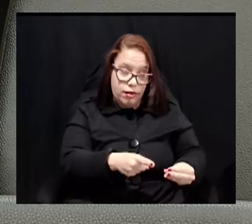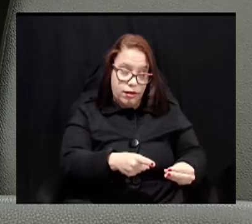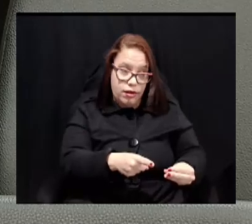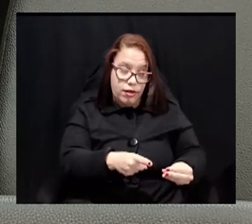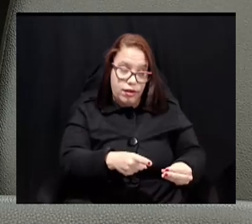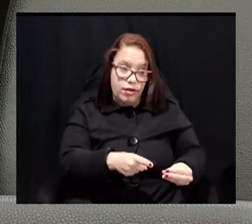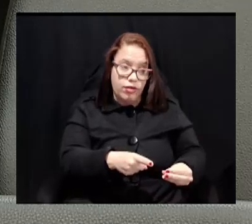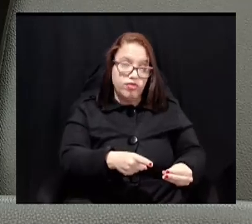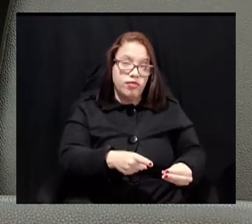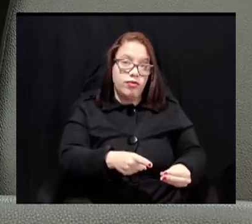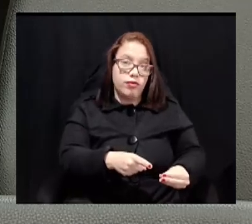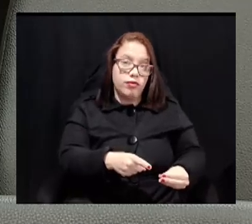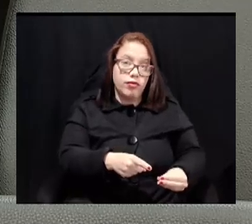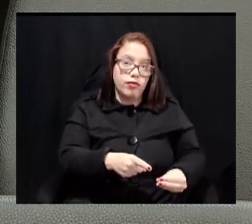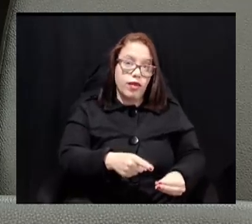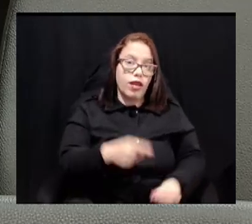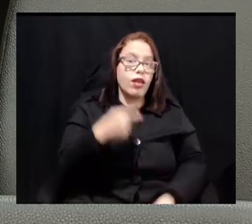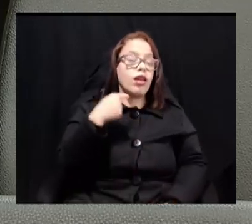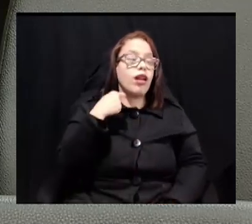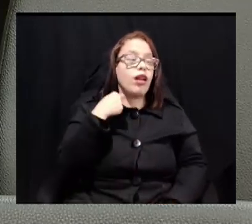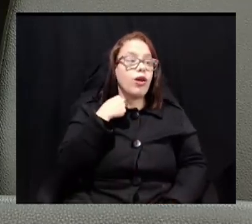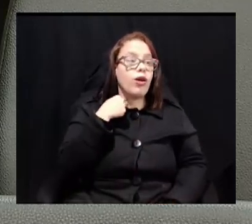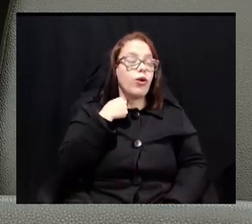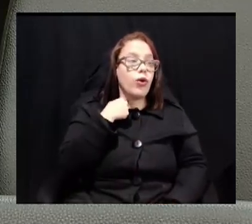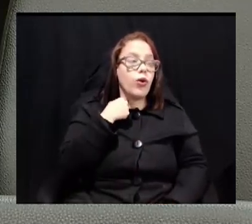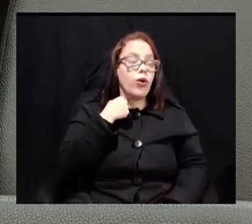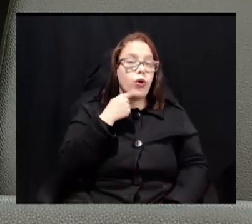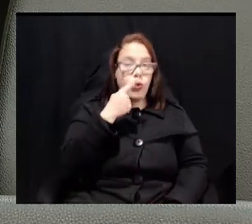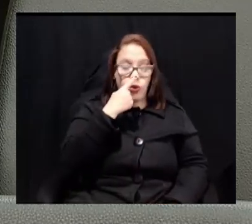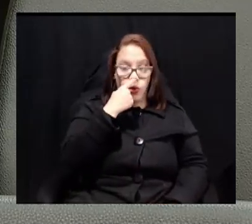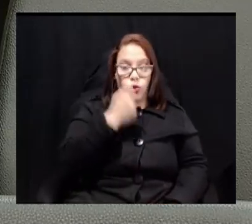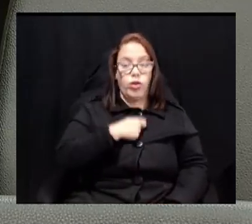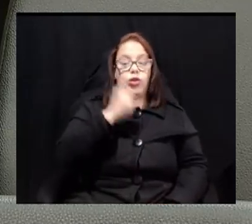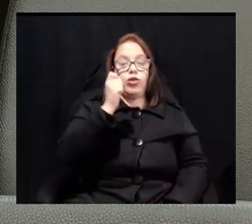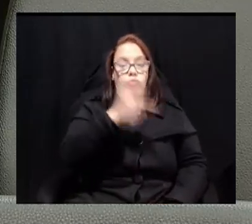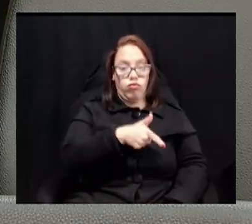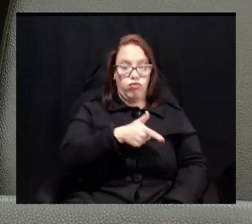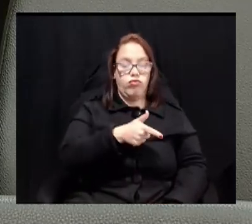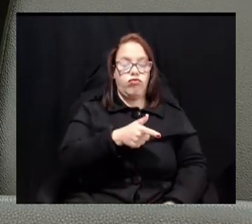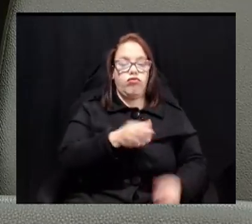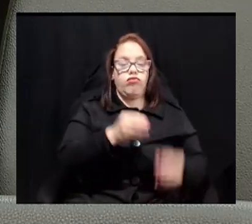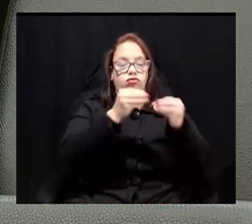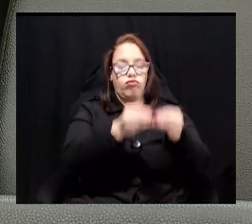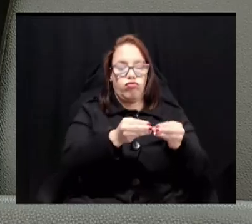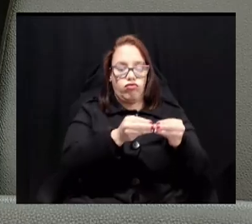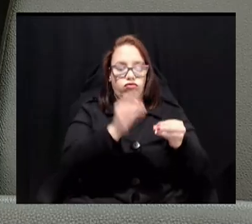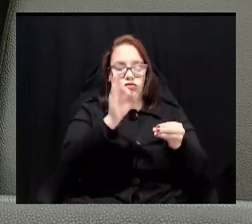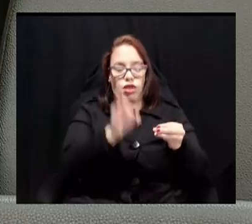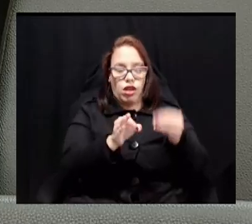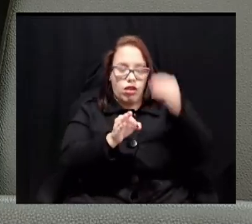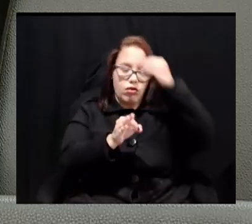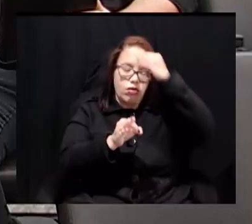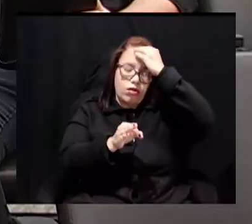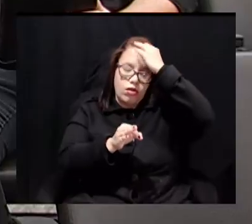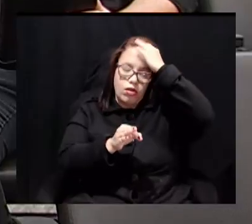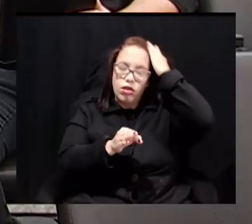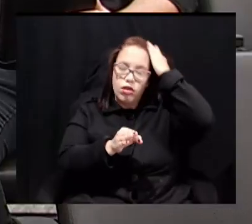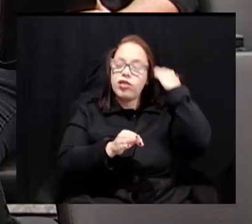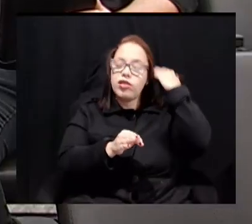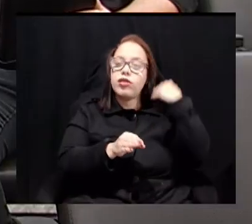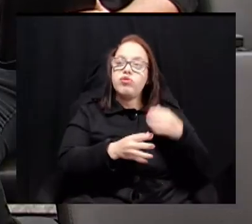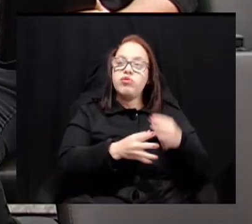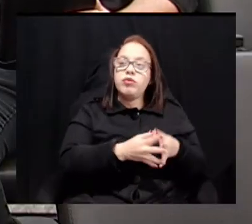ela também já sabe o dia que vai passar o lixo, ela já deixa também o lixo dela separado ali. Então é essa função que